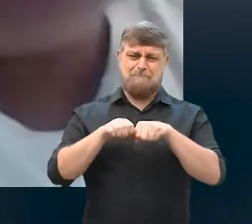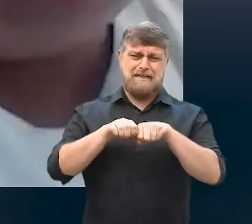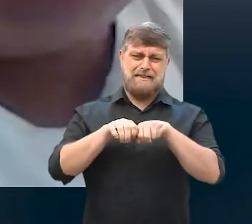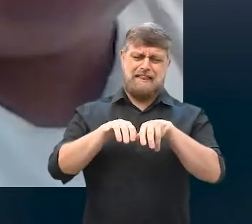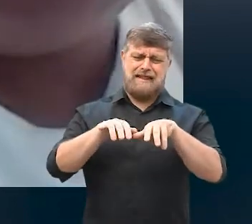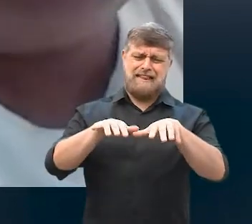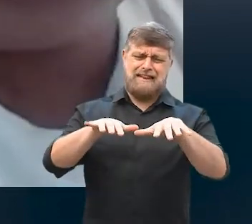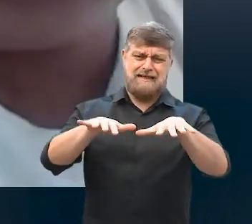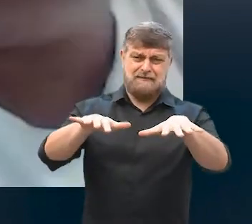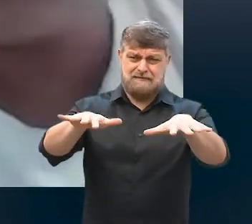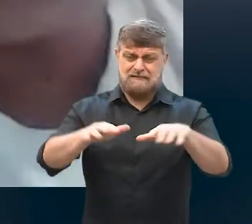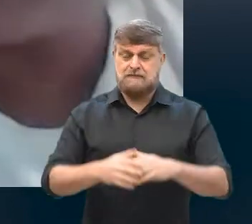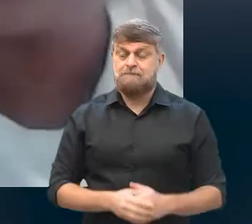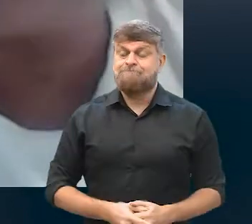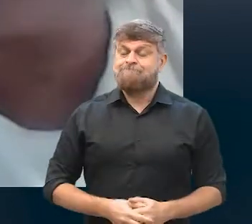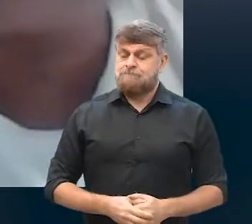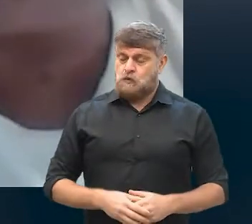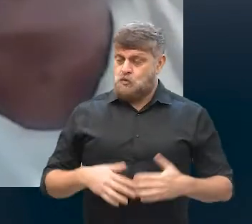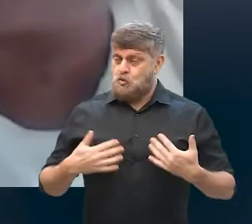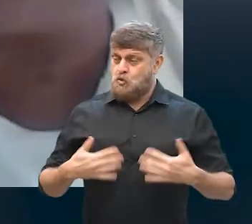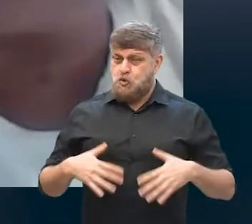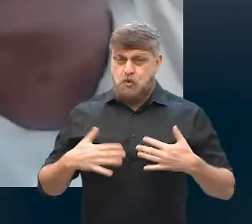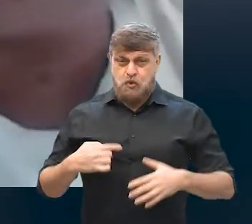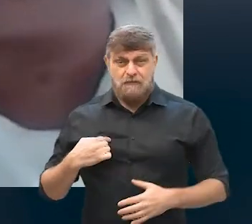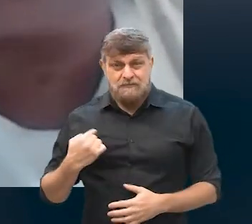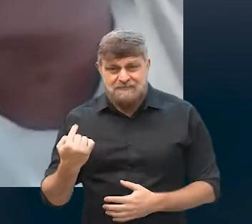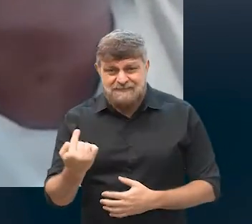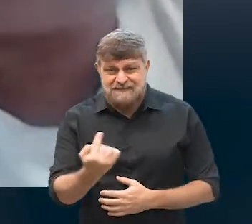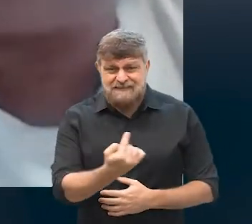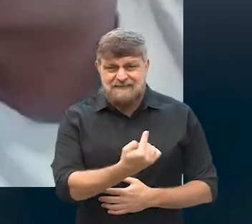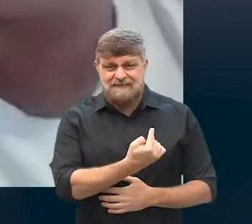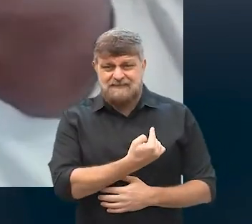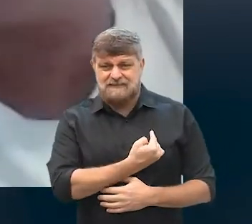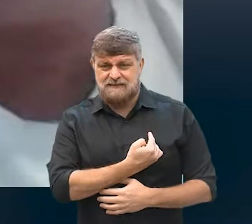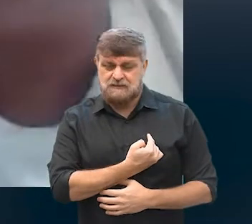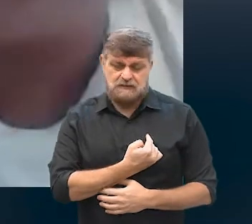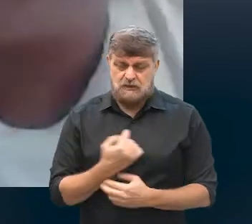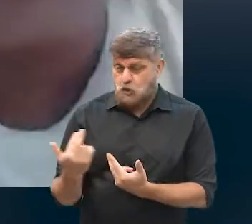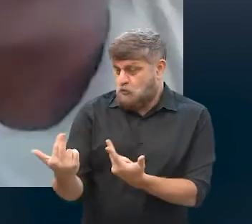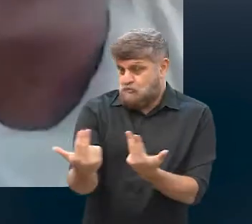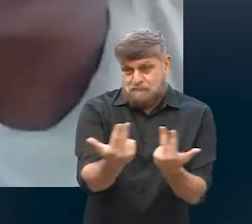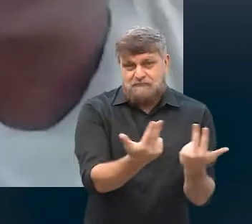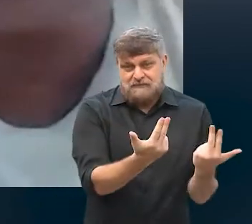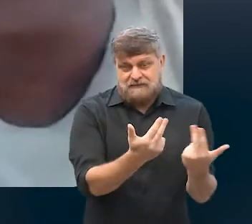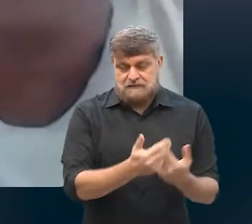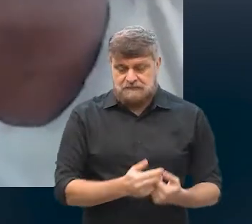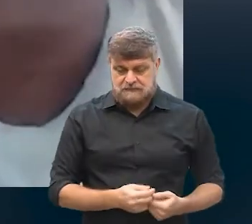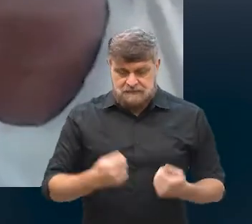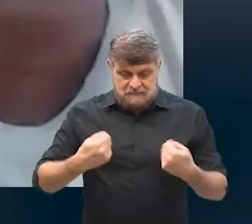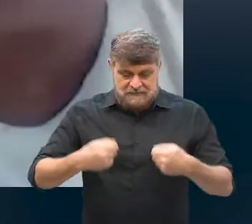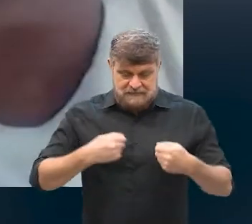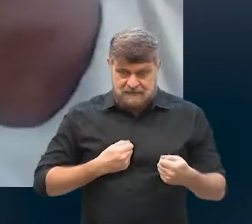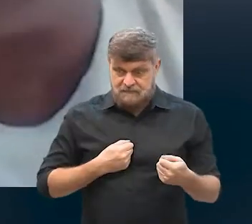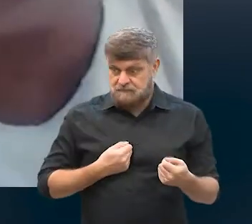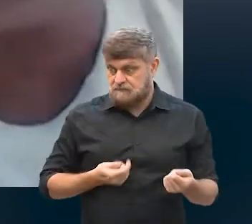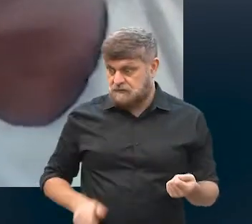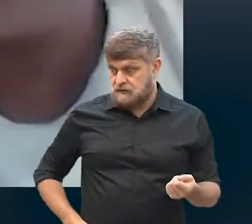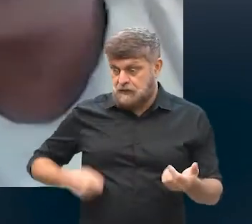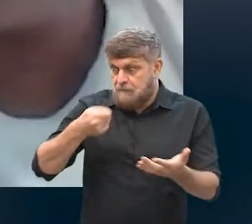pandemia e a gente, como todo mundo, tínhamos